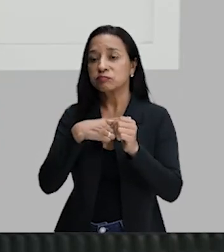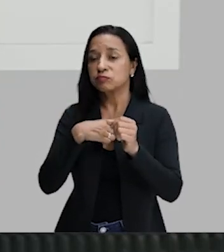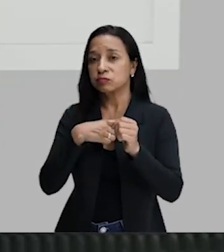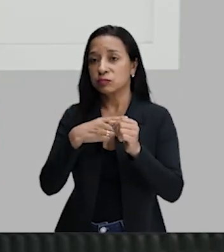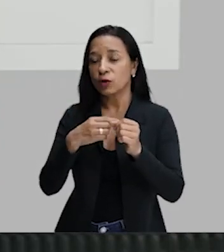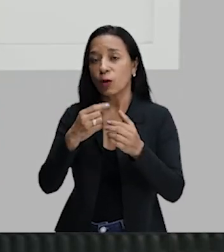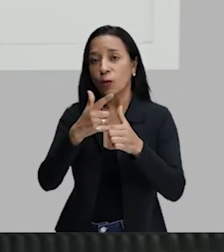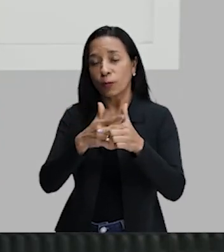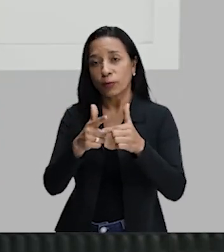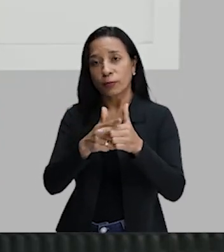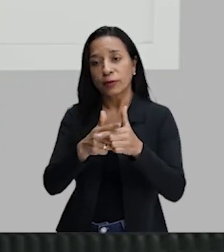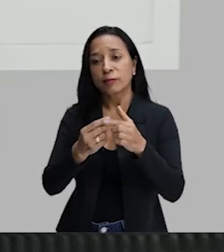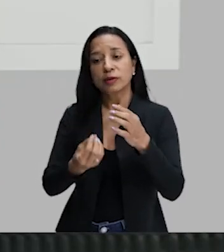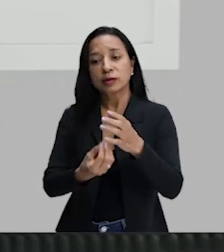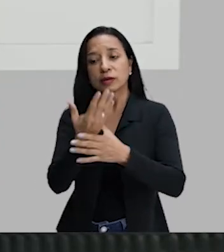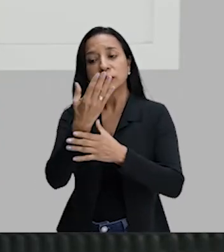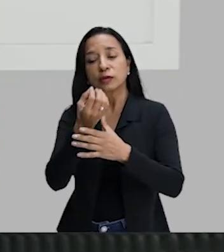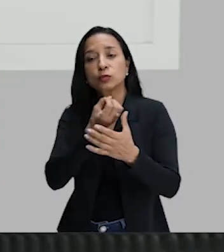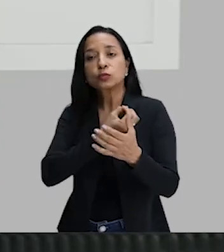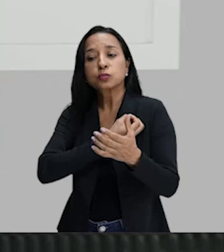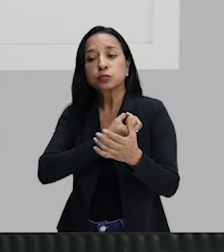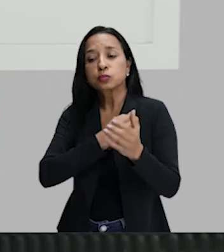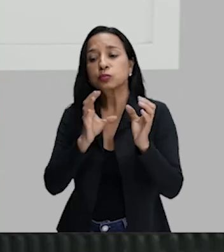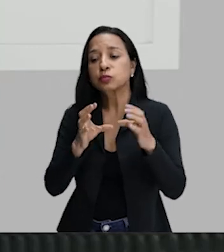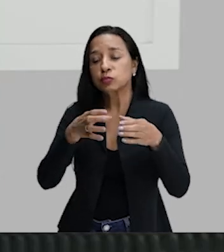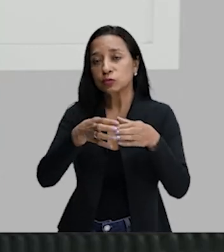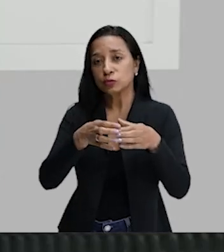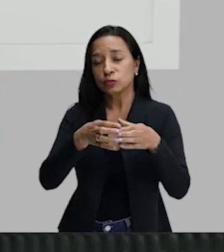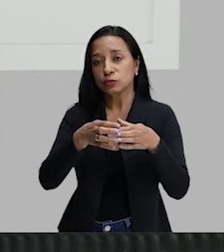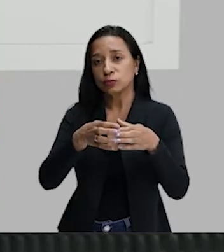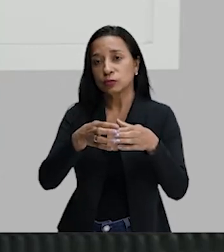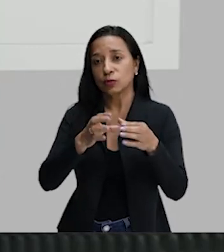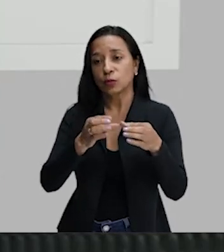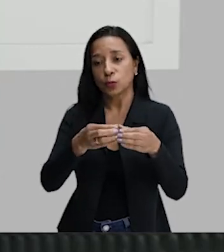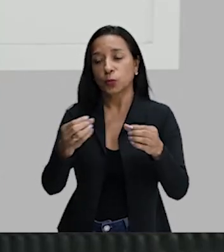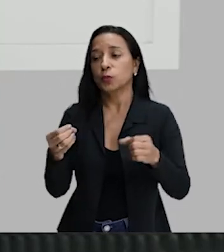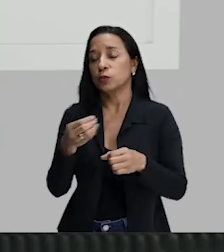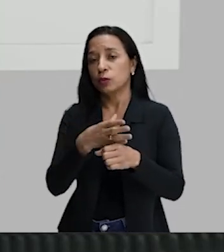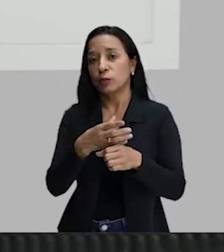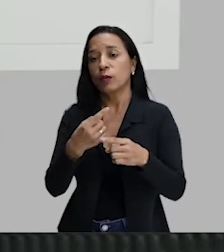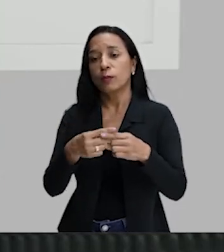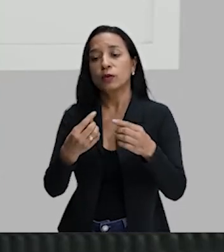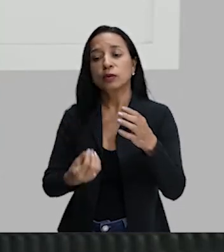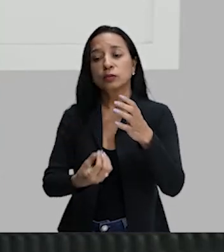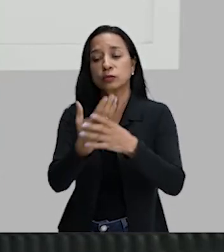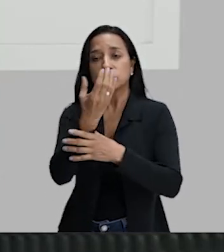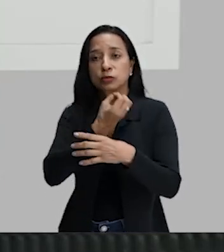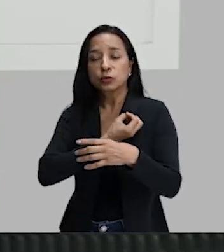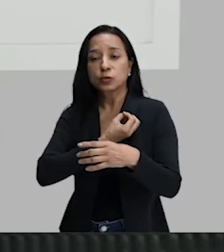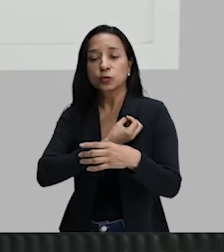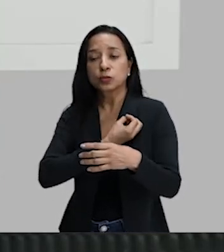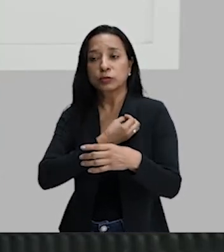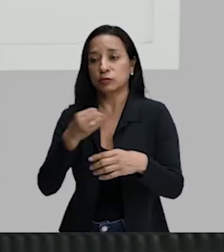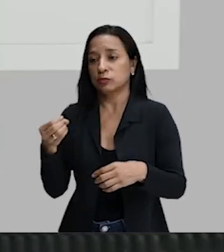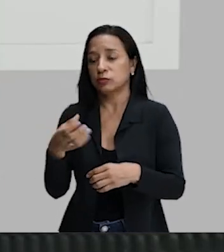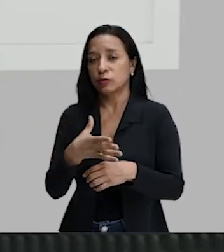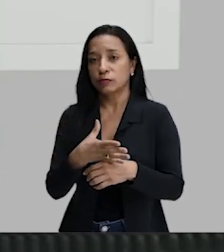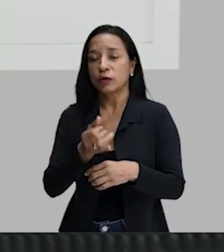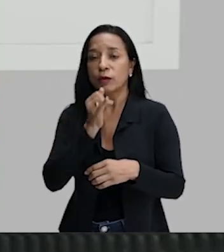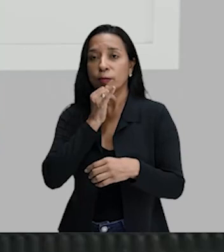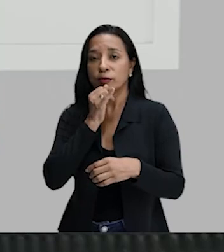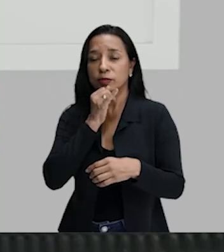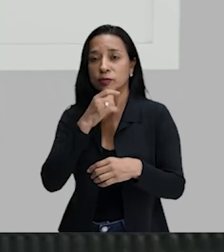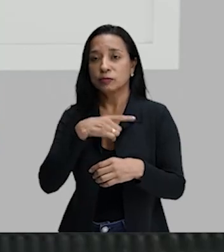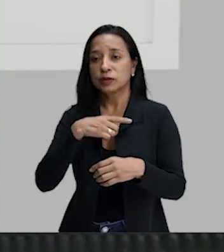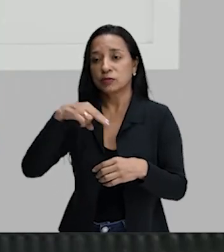complexos. Por que a matemática cria conjuntos novos? Porque surgem números novos, né? Por exemplo, quando eu tinha